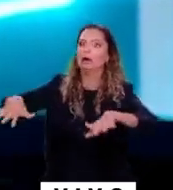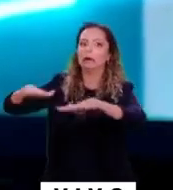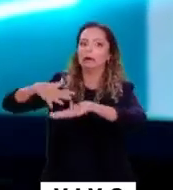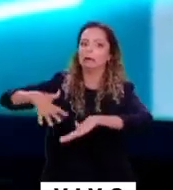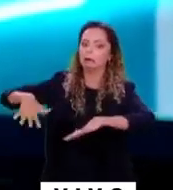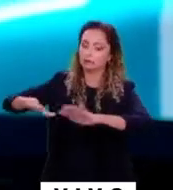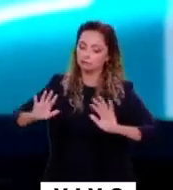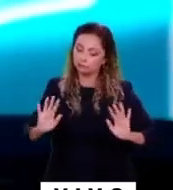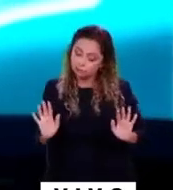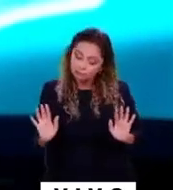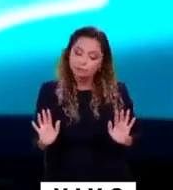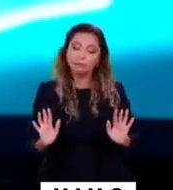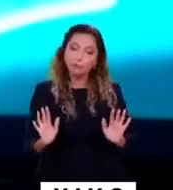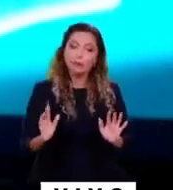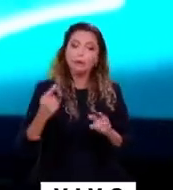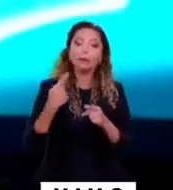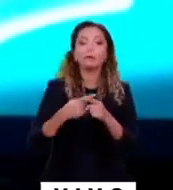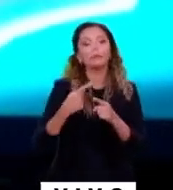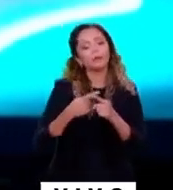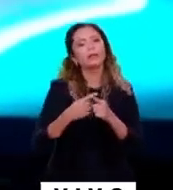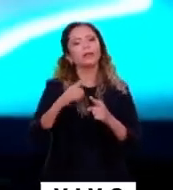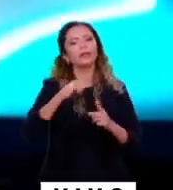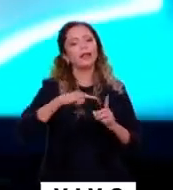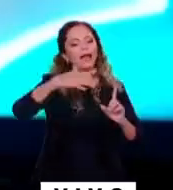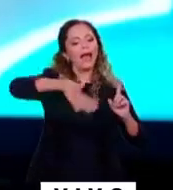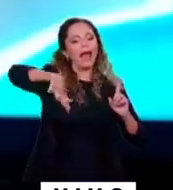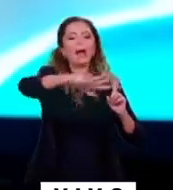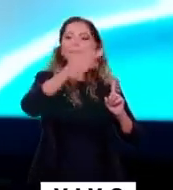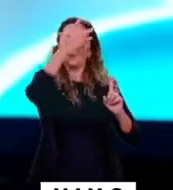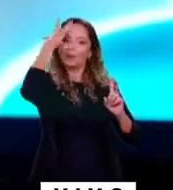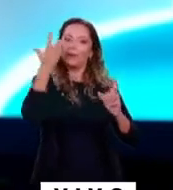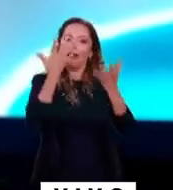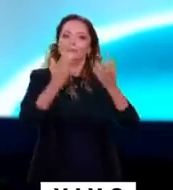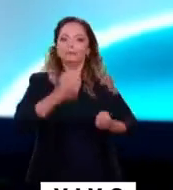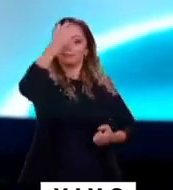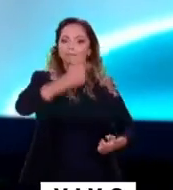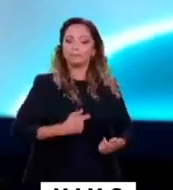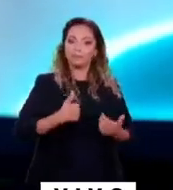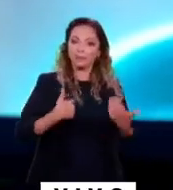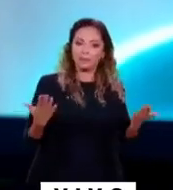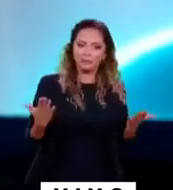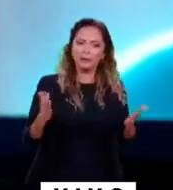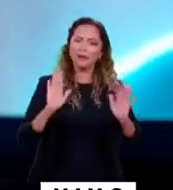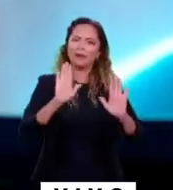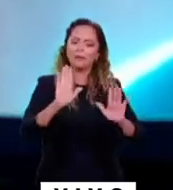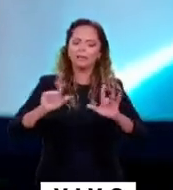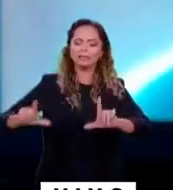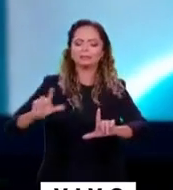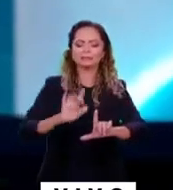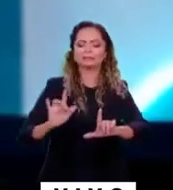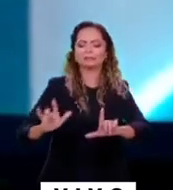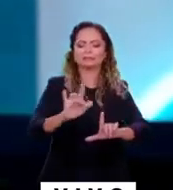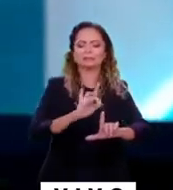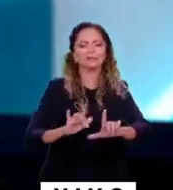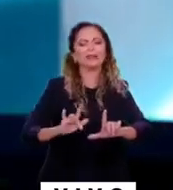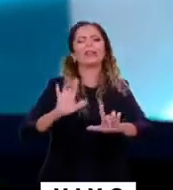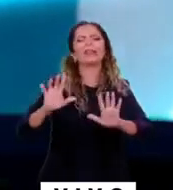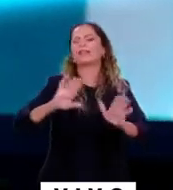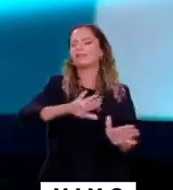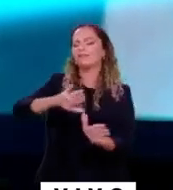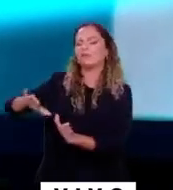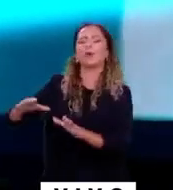a minha aceitação é muito modo que o outro lado mas vamos deixar a zona vamos deixar essa questão de Transparência eleitoral